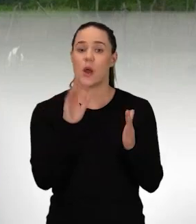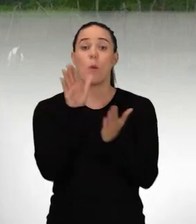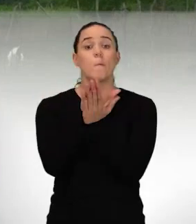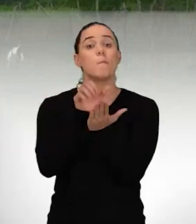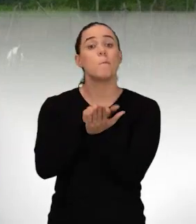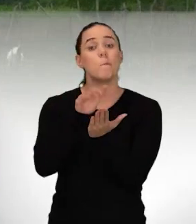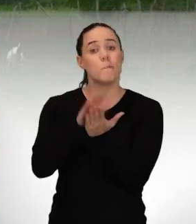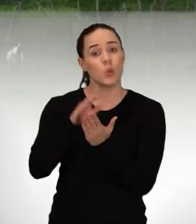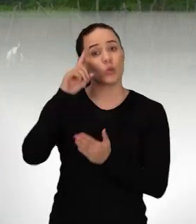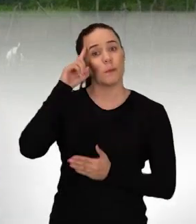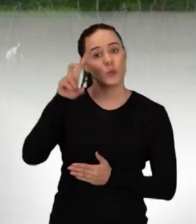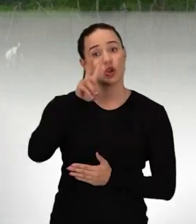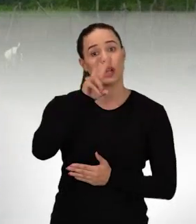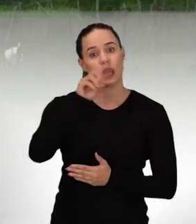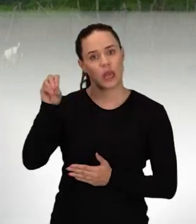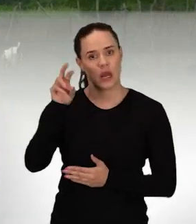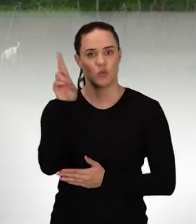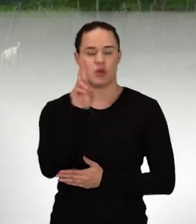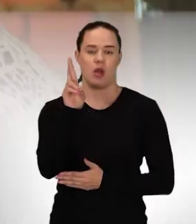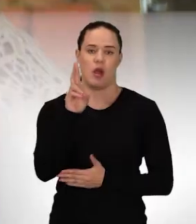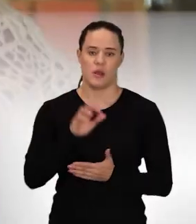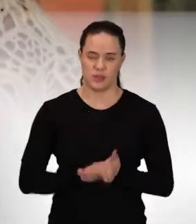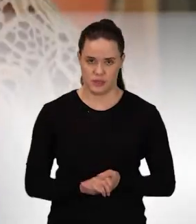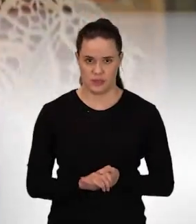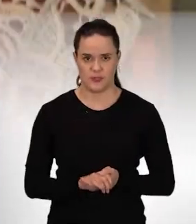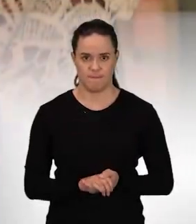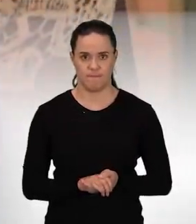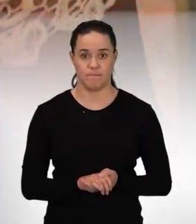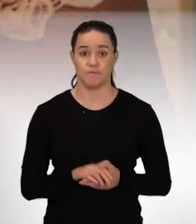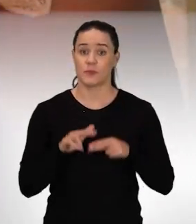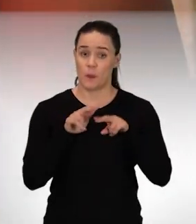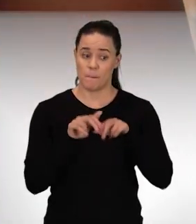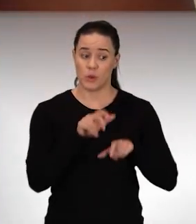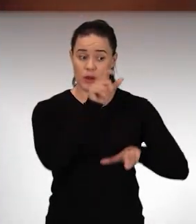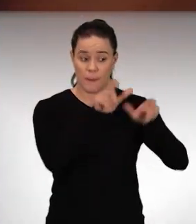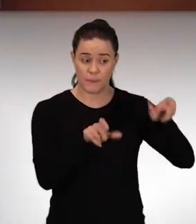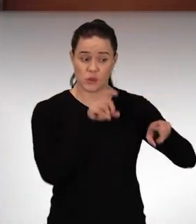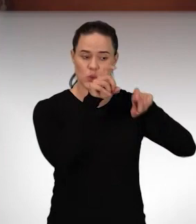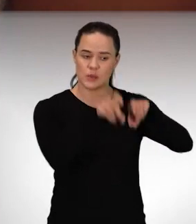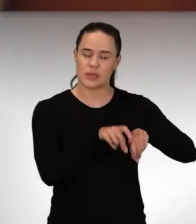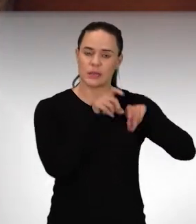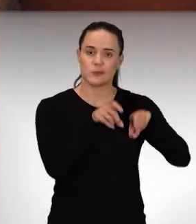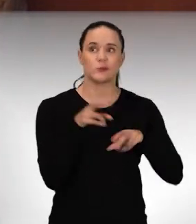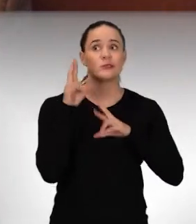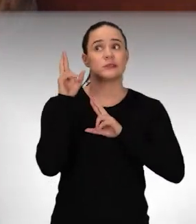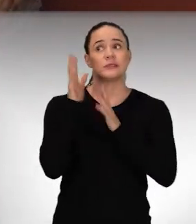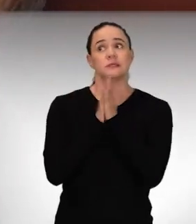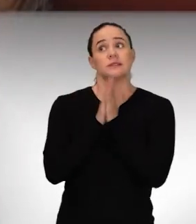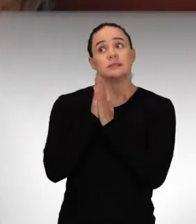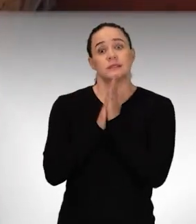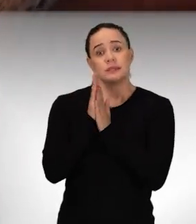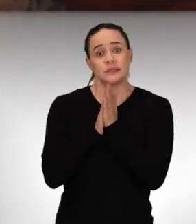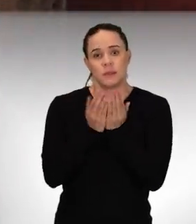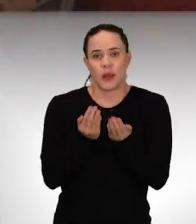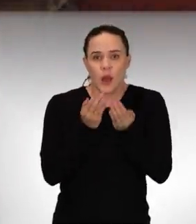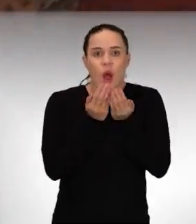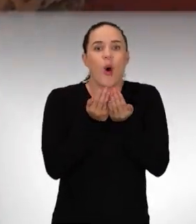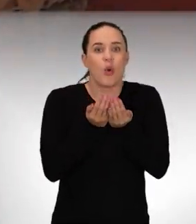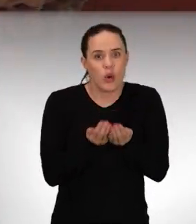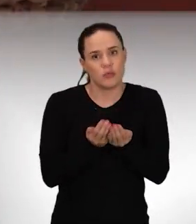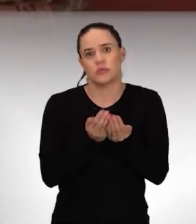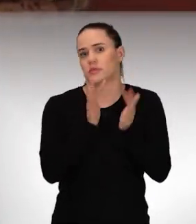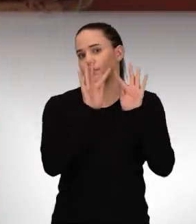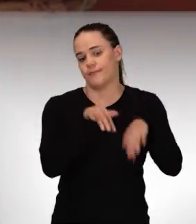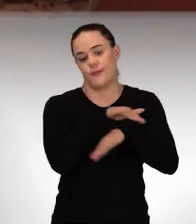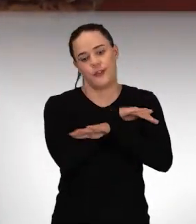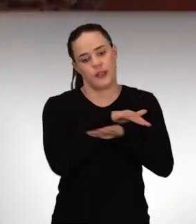multa diária no valor de R$500. Enquanto isso, os agricultores vivem a expectativa de apagar o candeeiro de